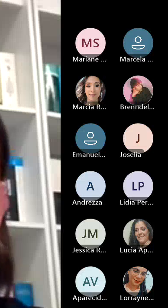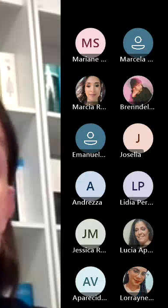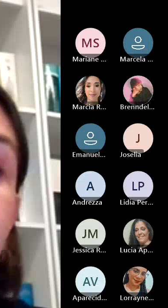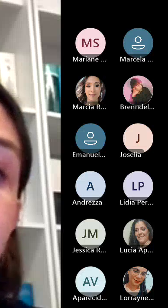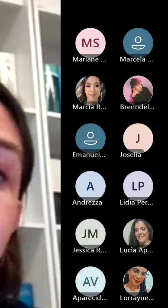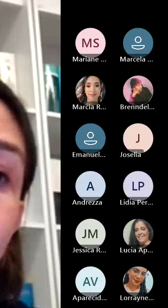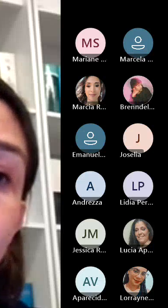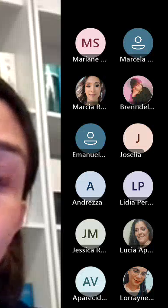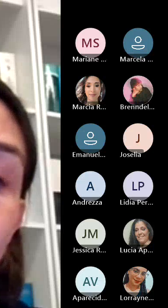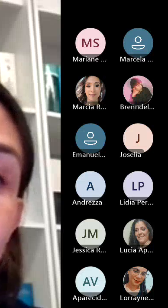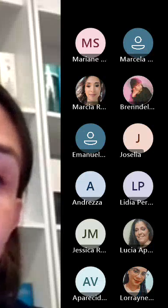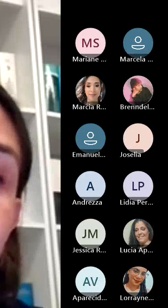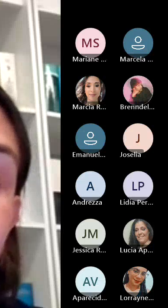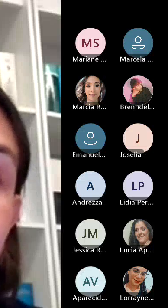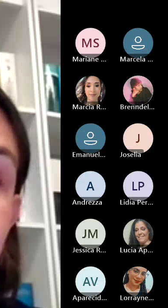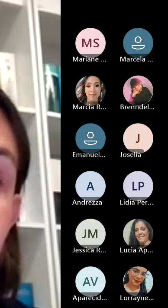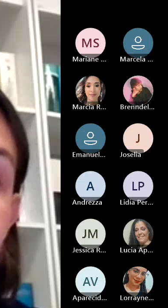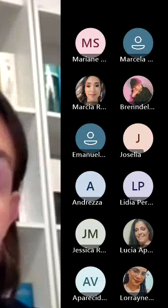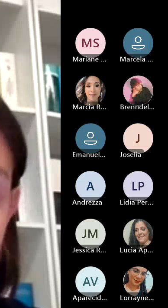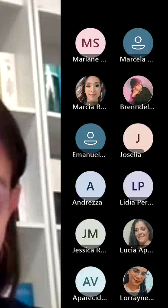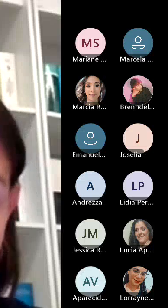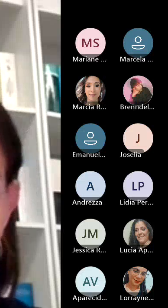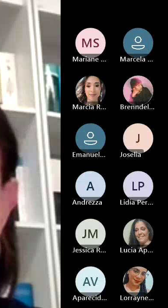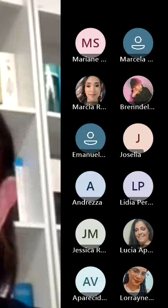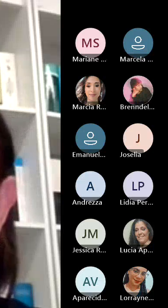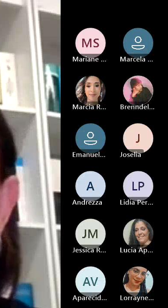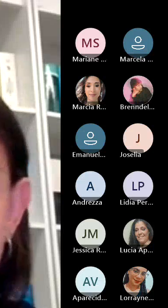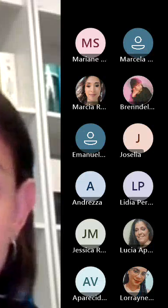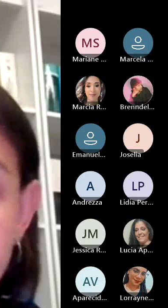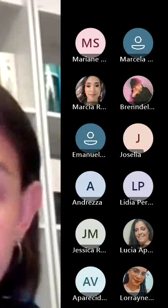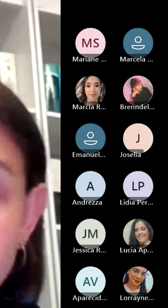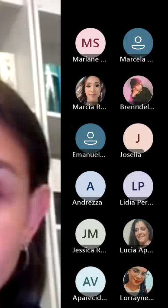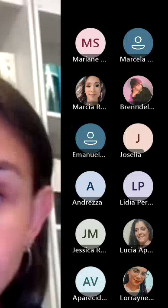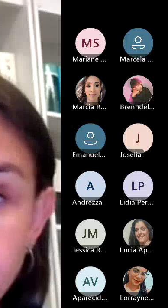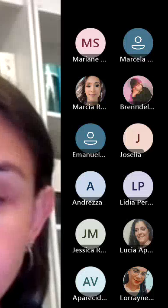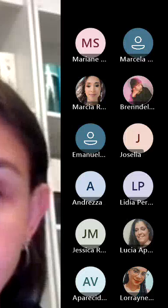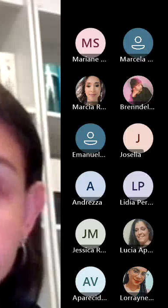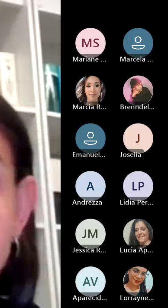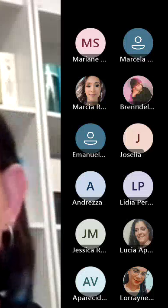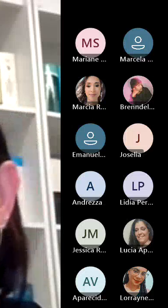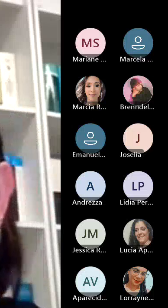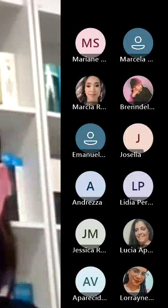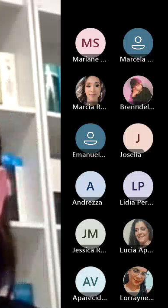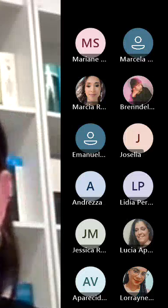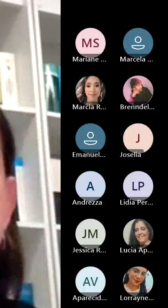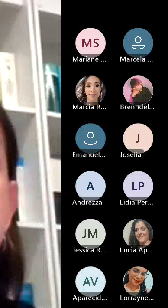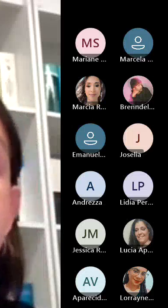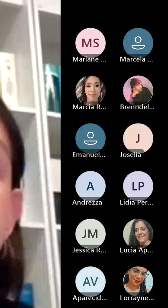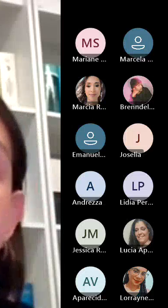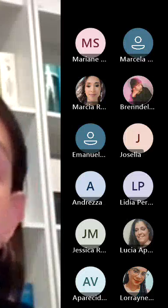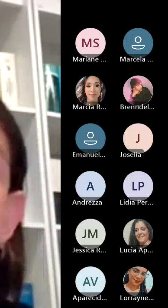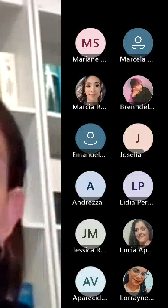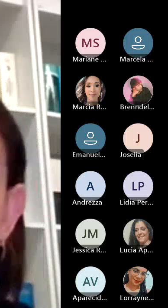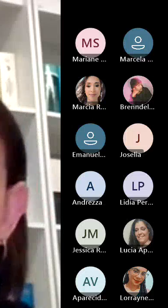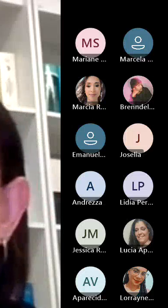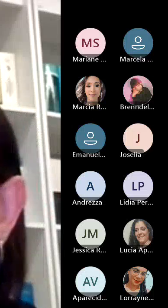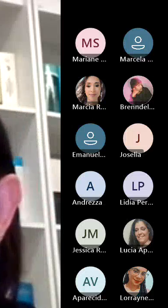conhecem, mas eu estou também vinculada a esse mestrado, me vinculei a esse